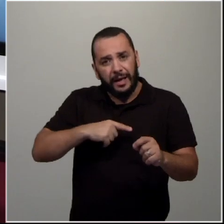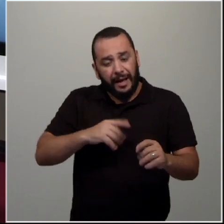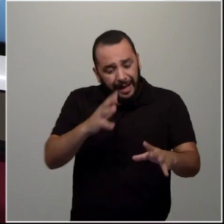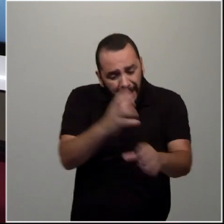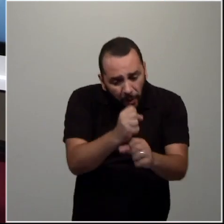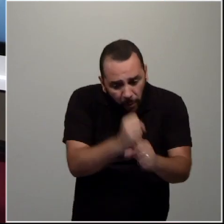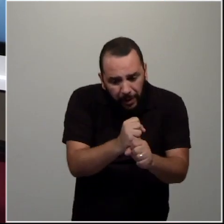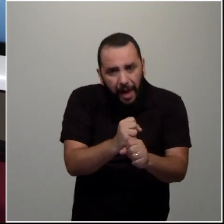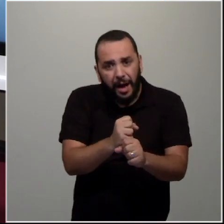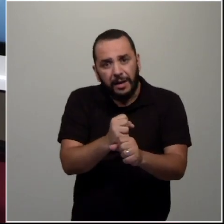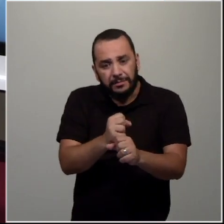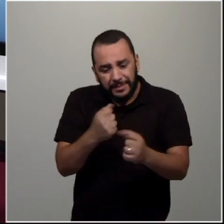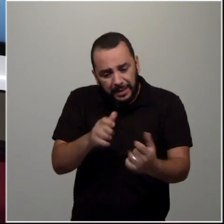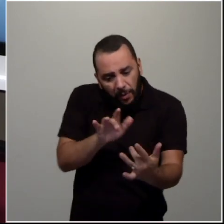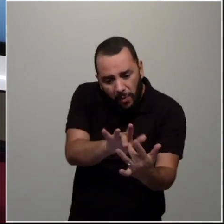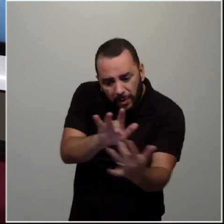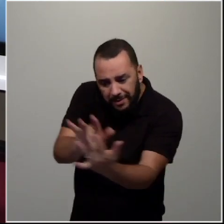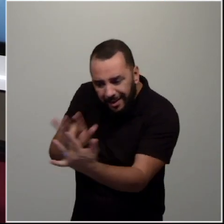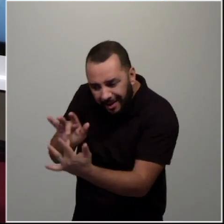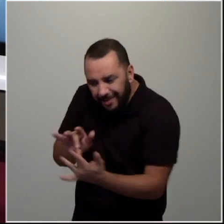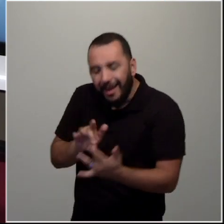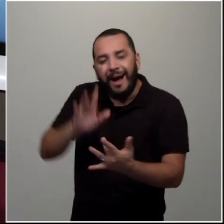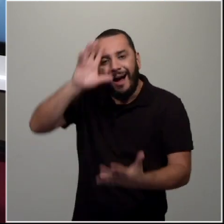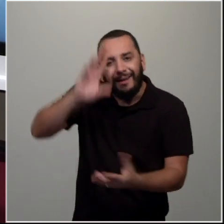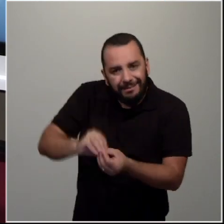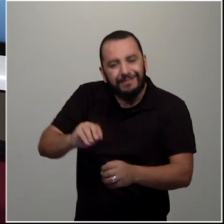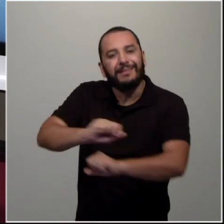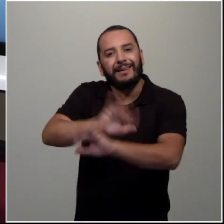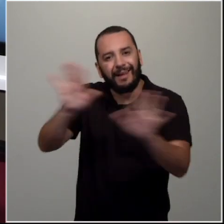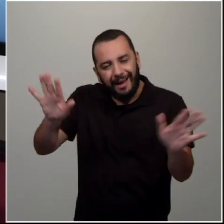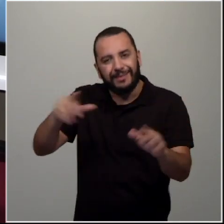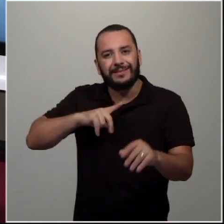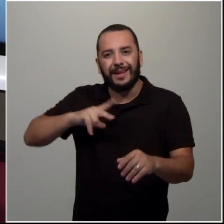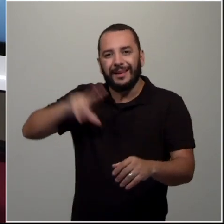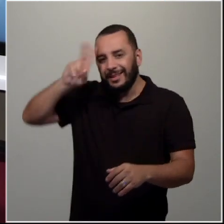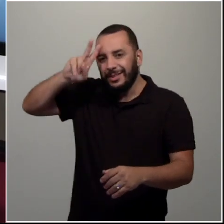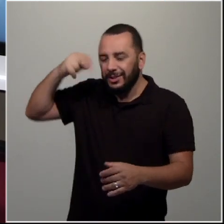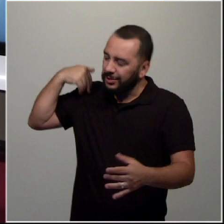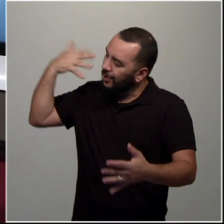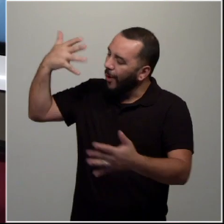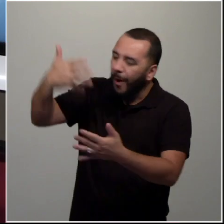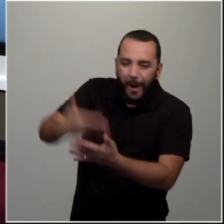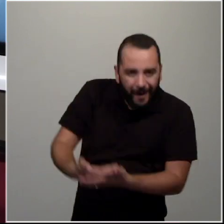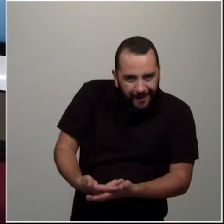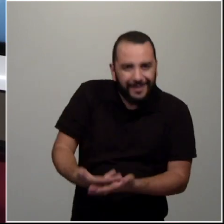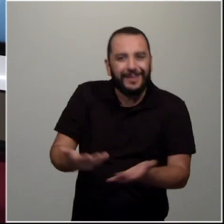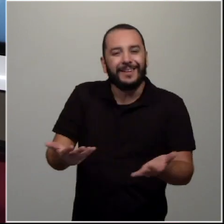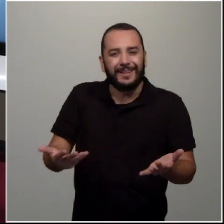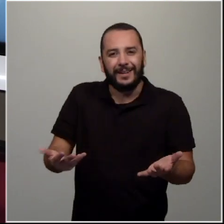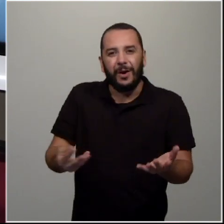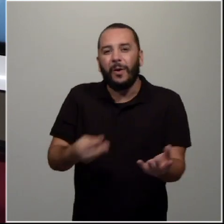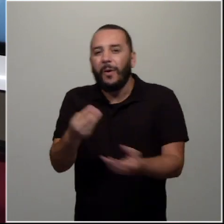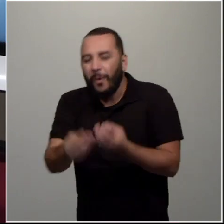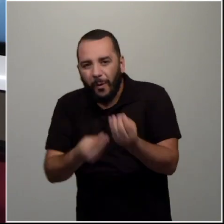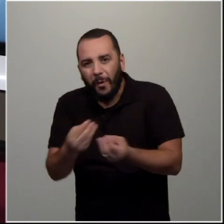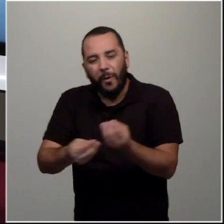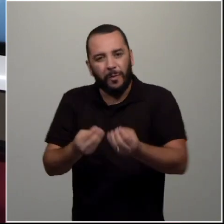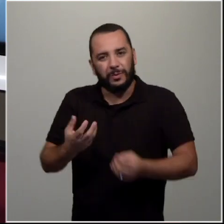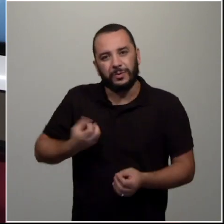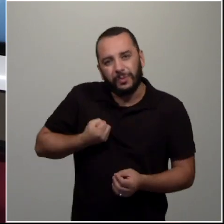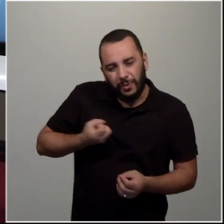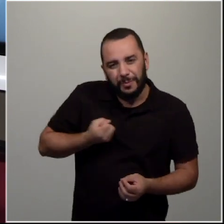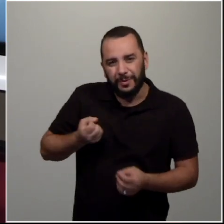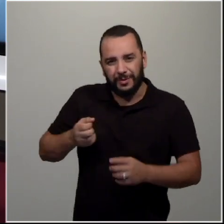então abordagem interessante né tem esse contexto histórico é de produção de de sistema de numeração